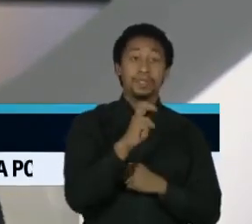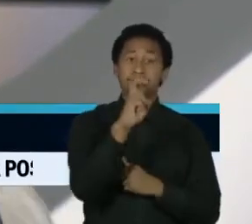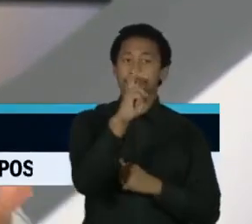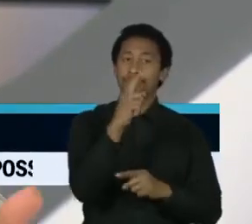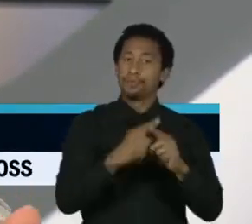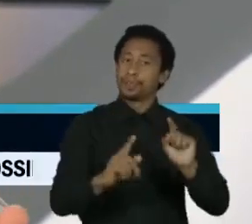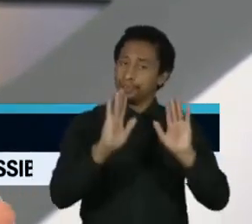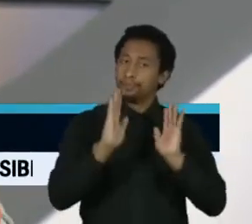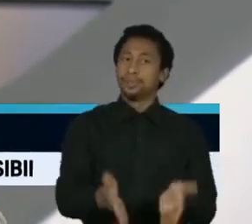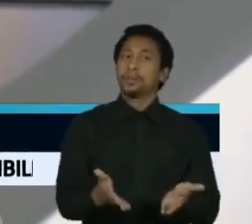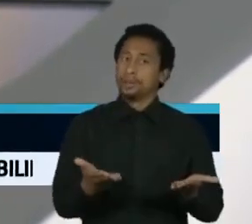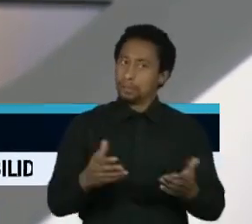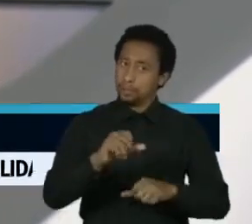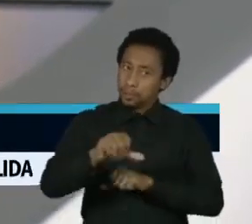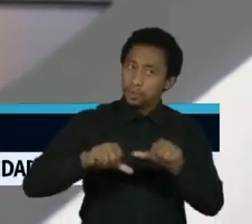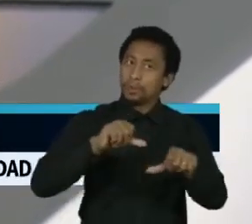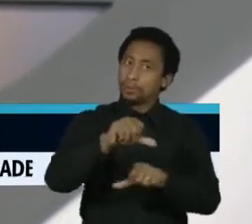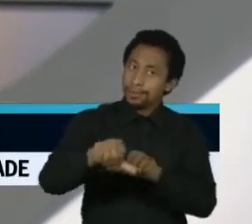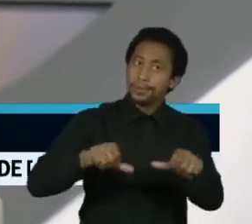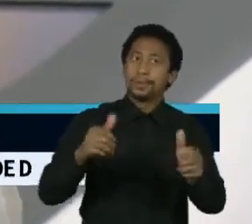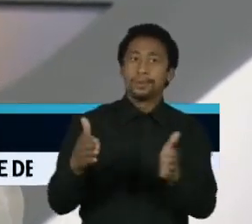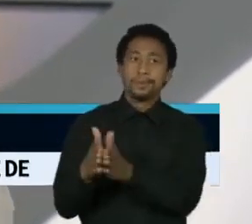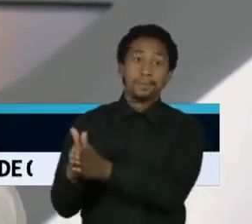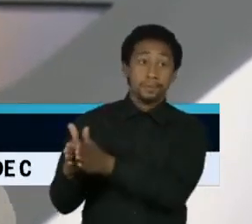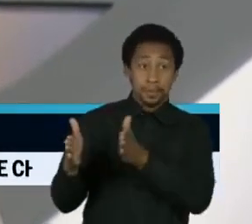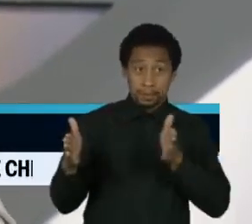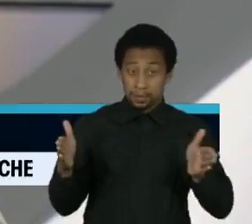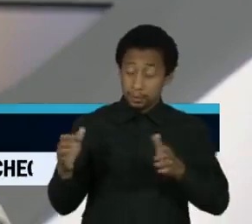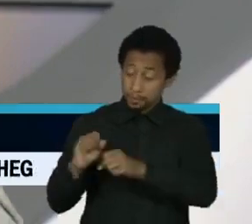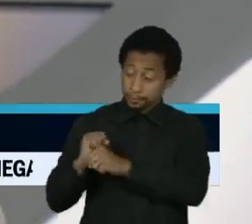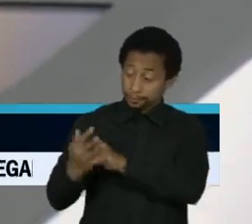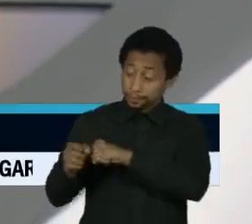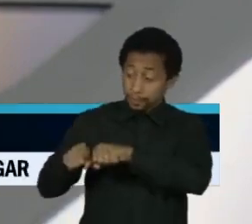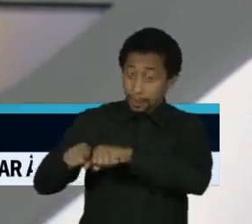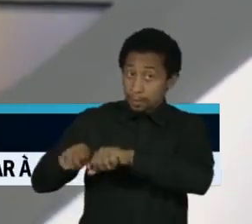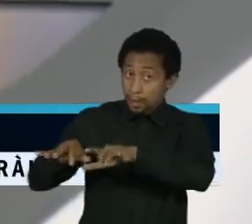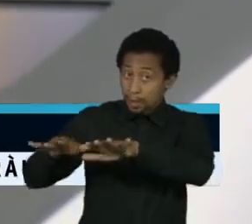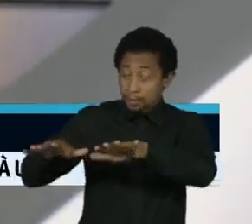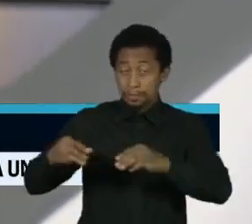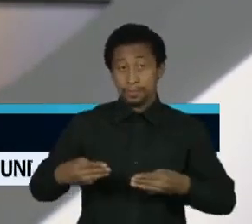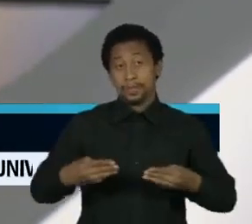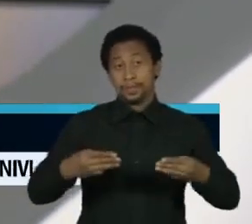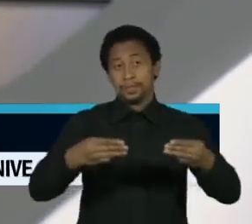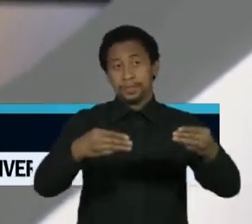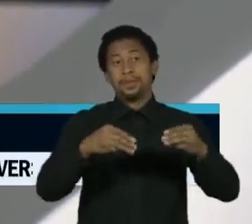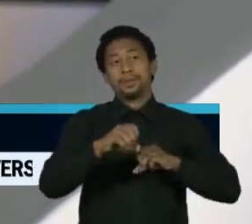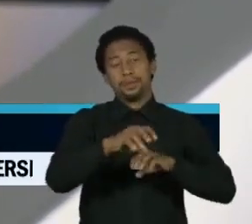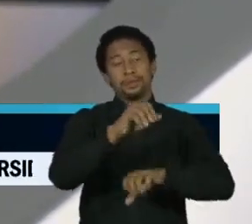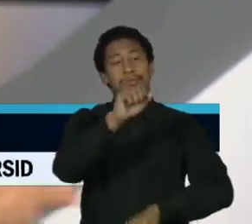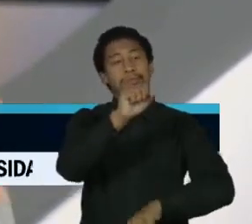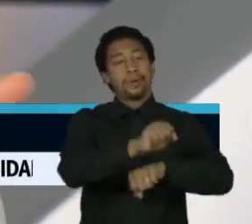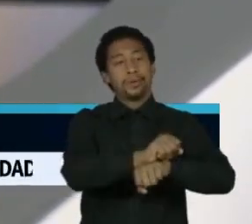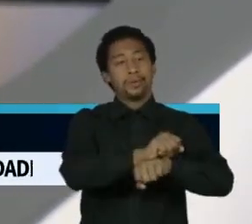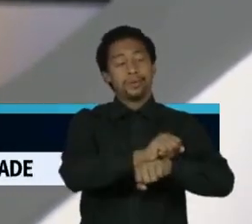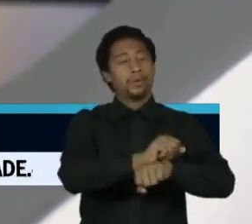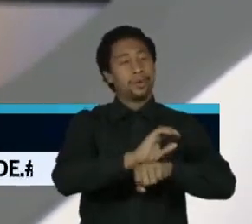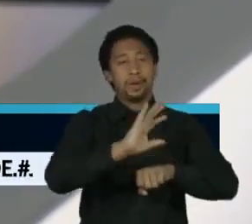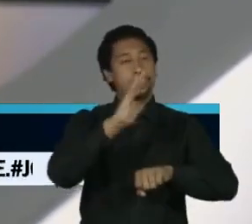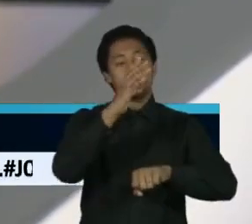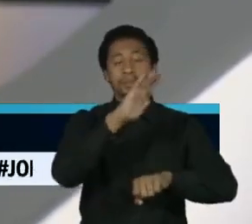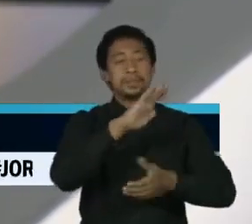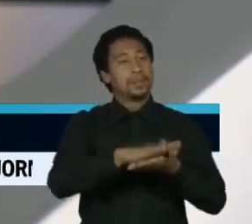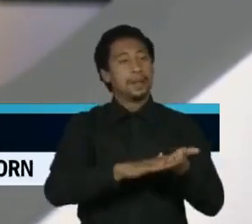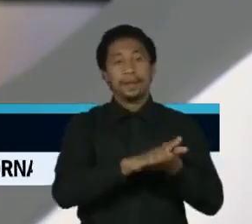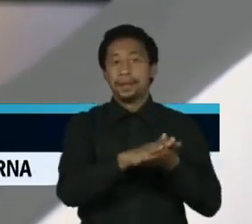um processo de retomada da educação pós-pandemia, né, um MEC está paralisado com o ministro da Educação que sequer tomou posse em alguma